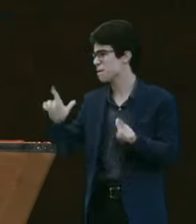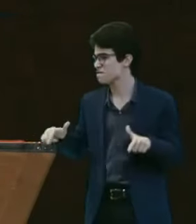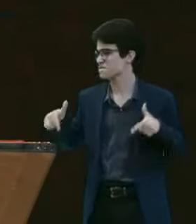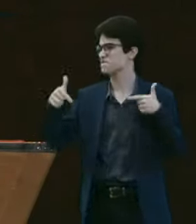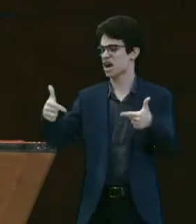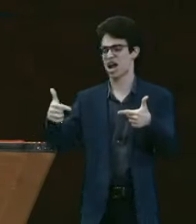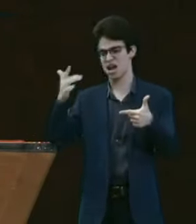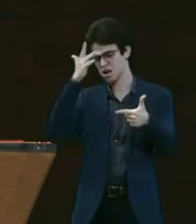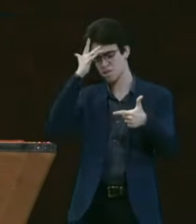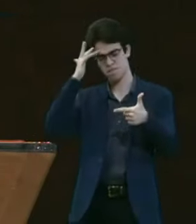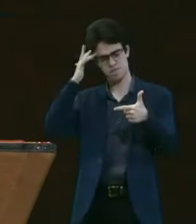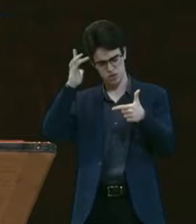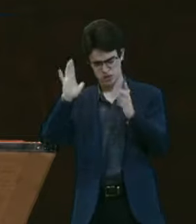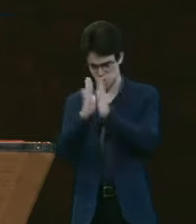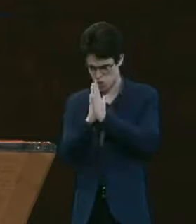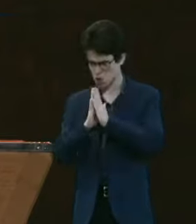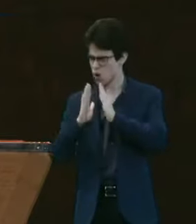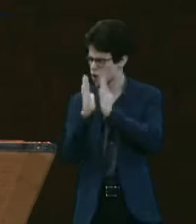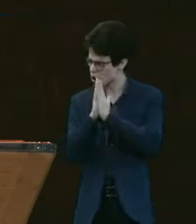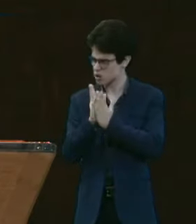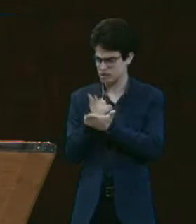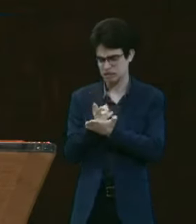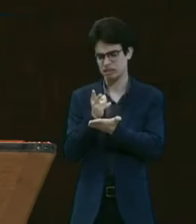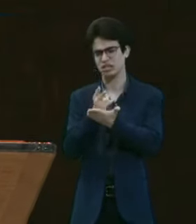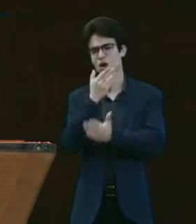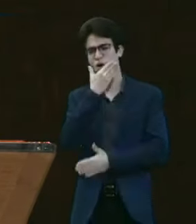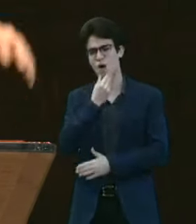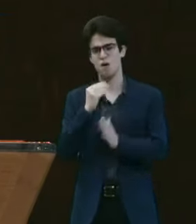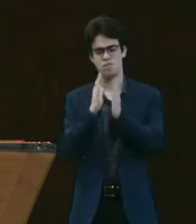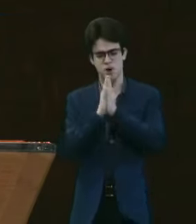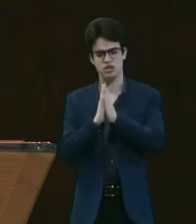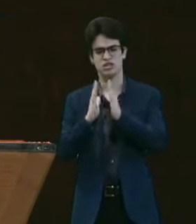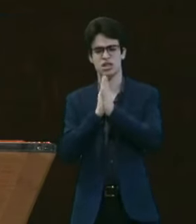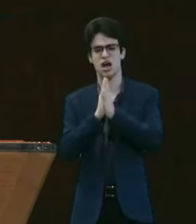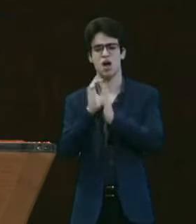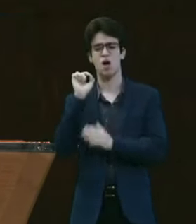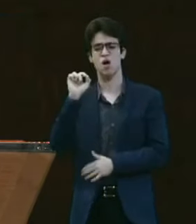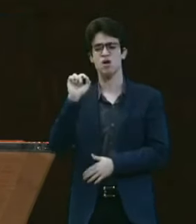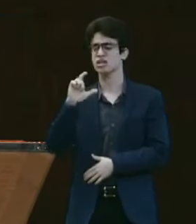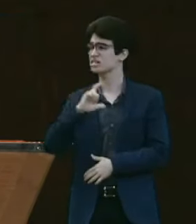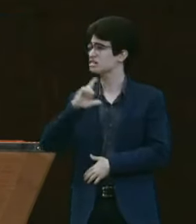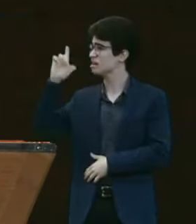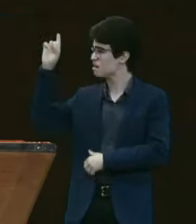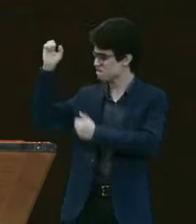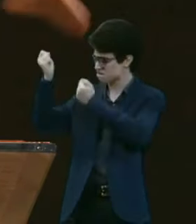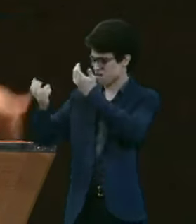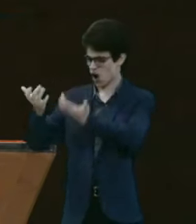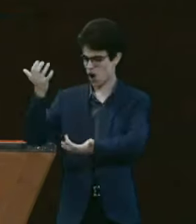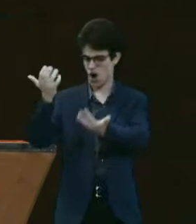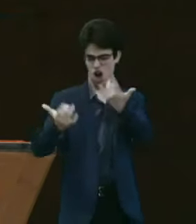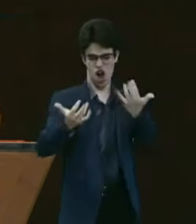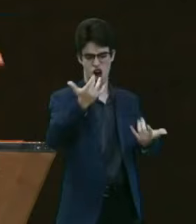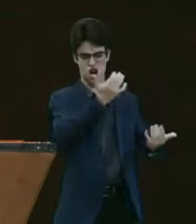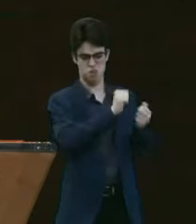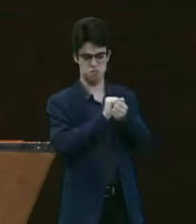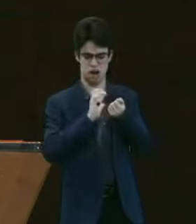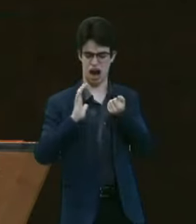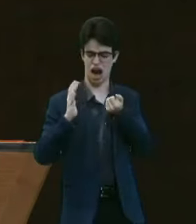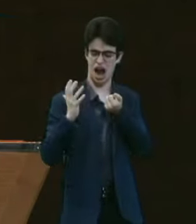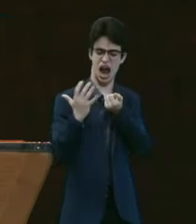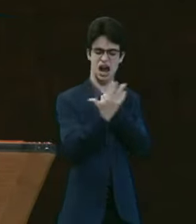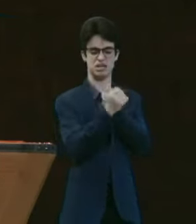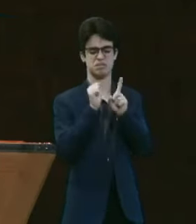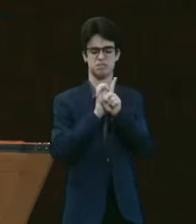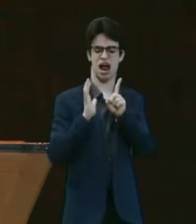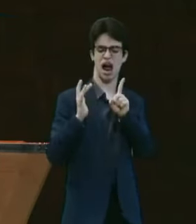existe um valente, uma mulher de oração, um homem de oração, que um círculo de fogo seja colocado em volta, ao